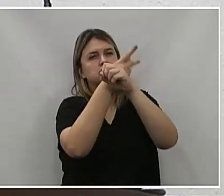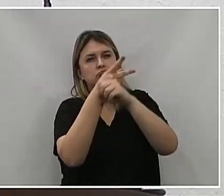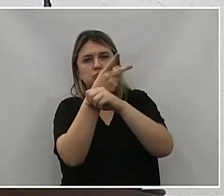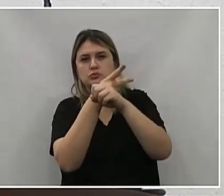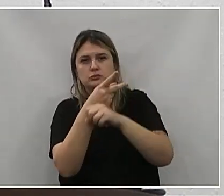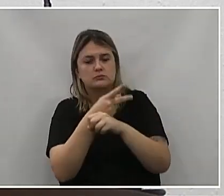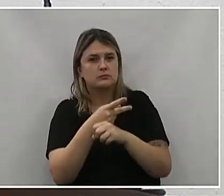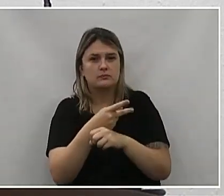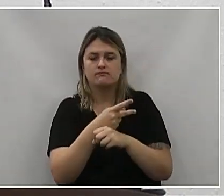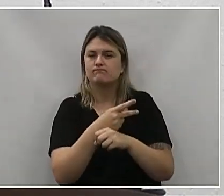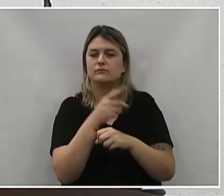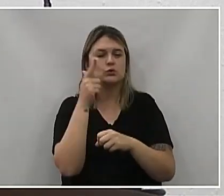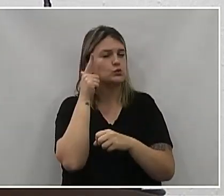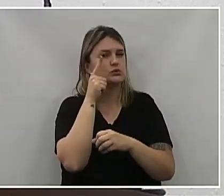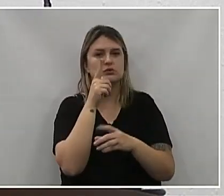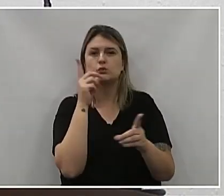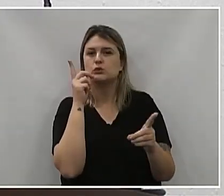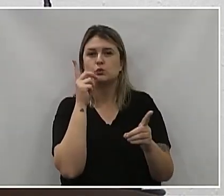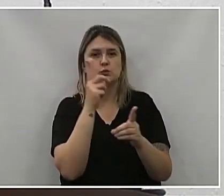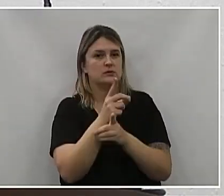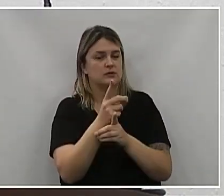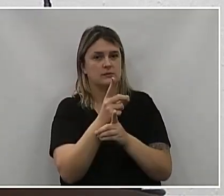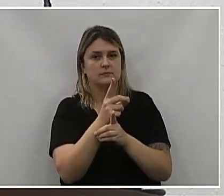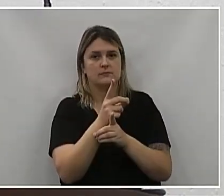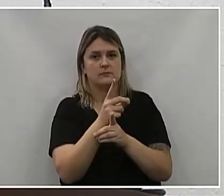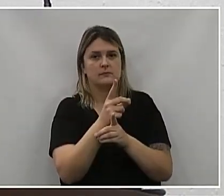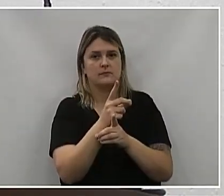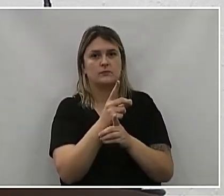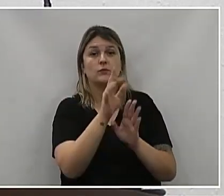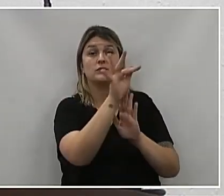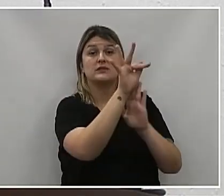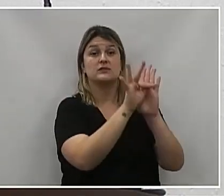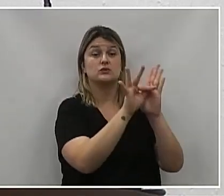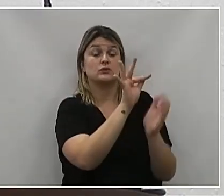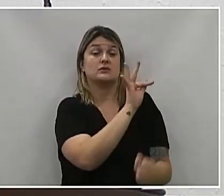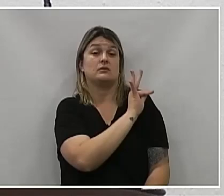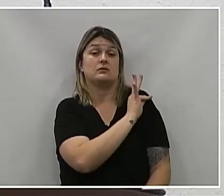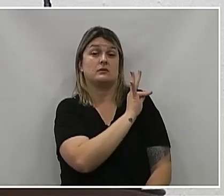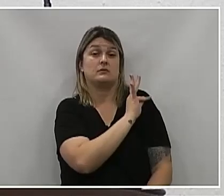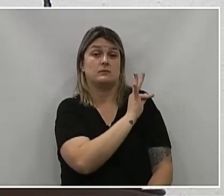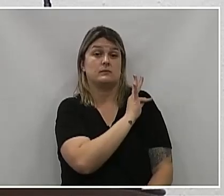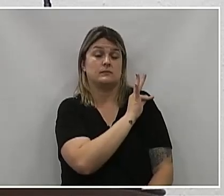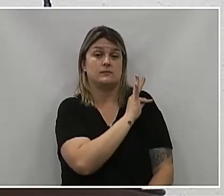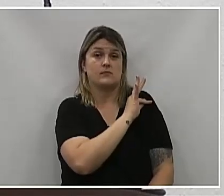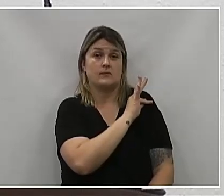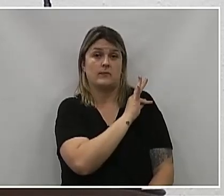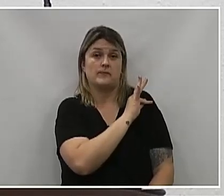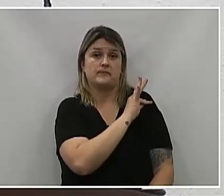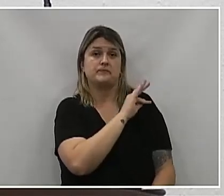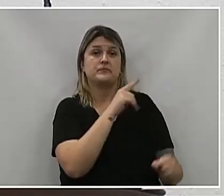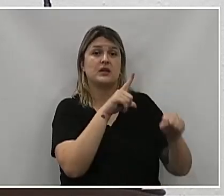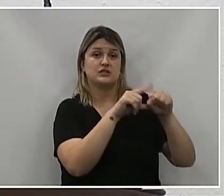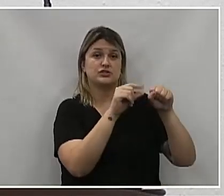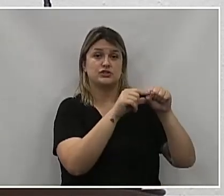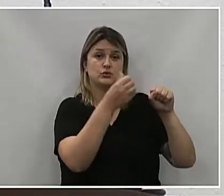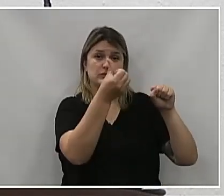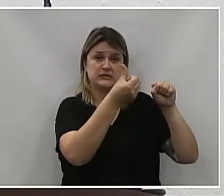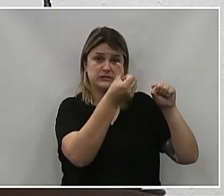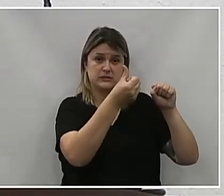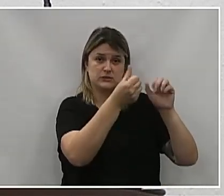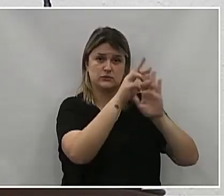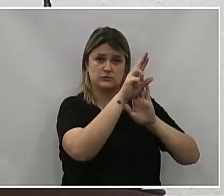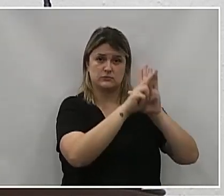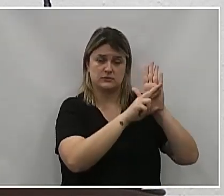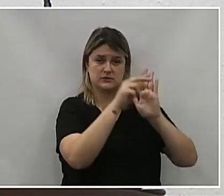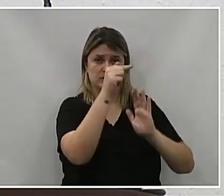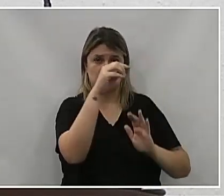procuraram, não encontraram um parecer técnico que está no artigo 6º da